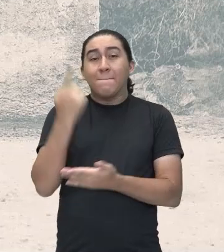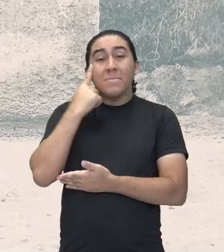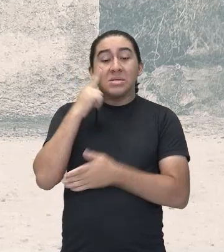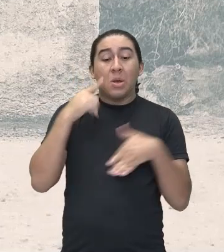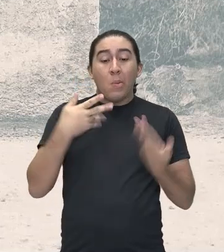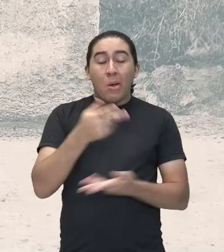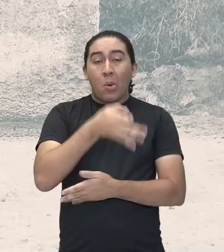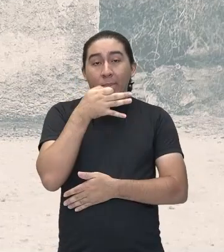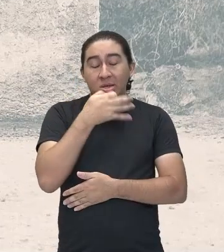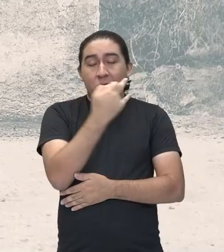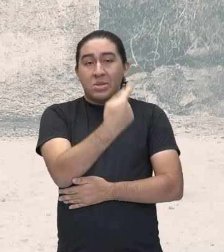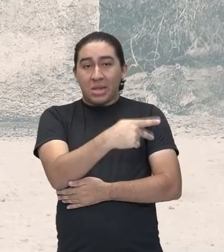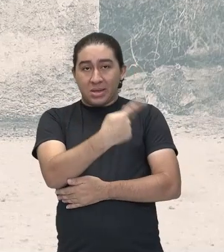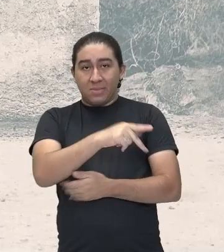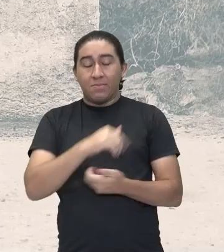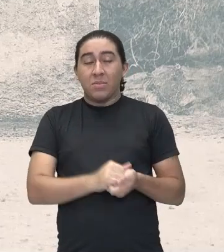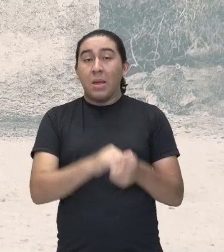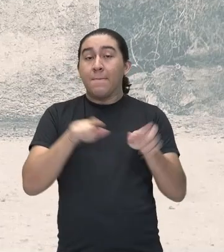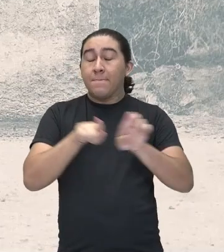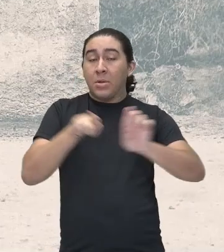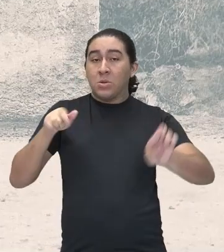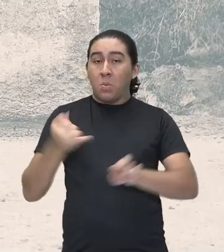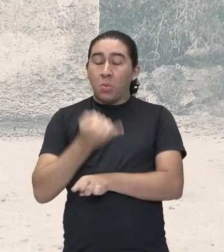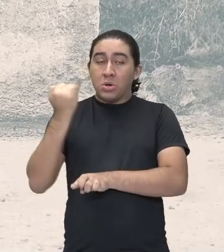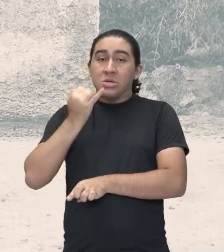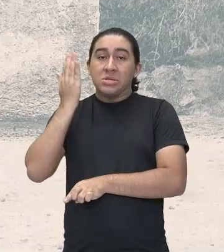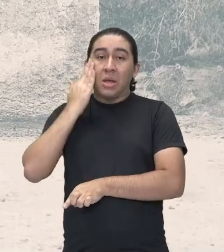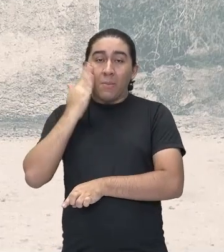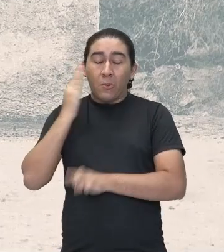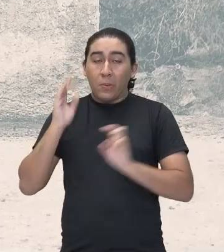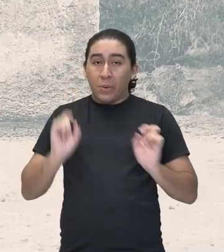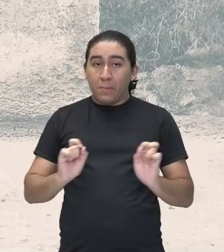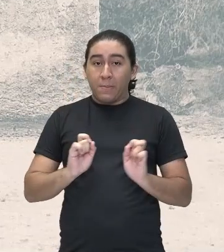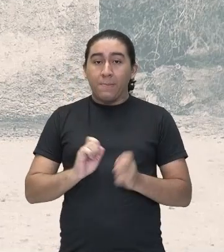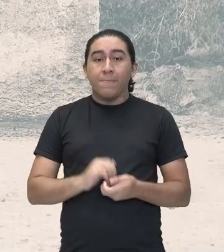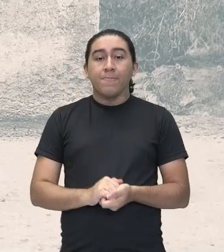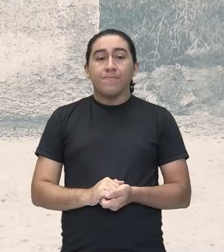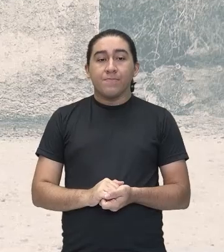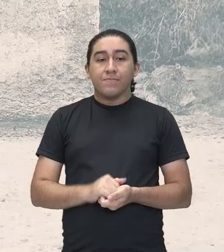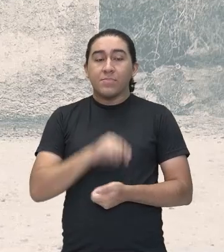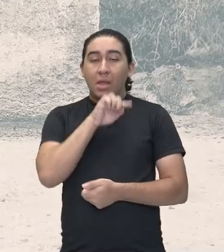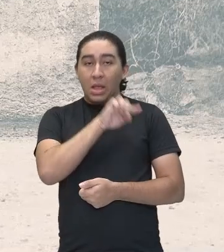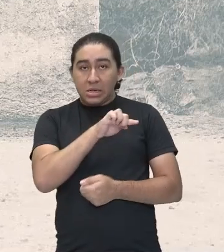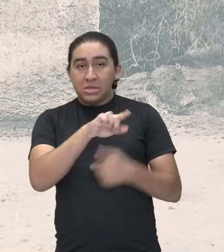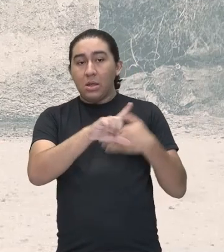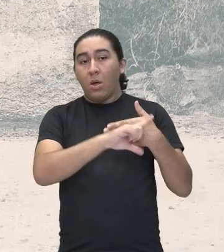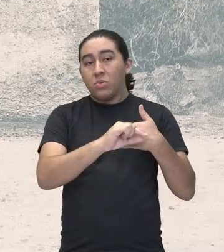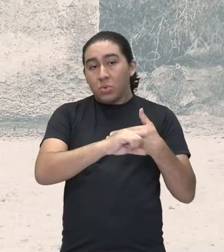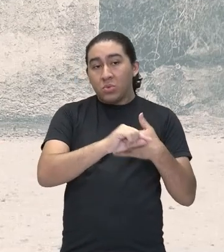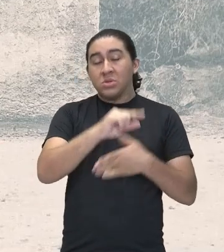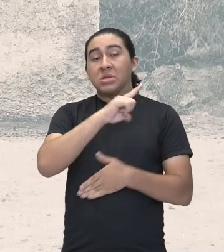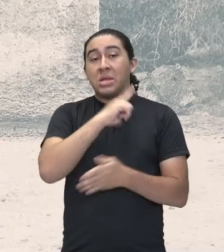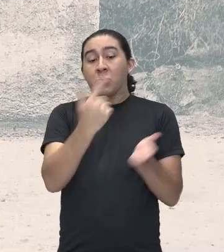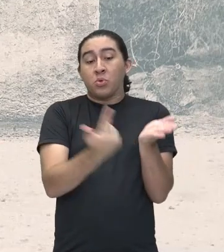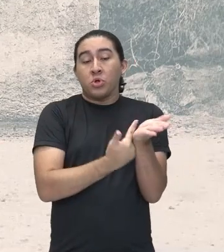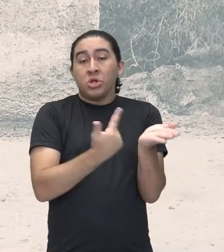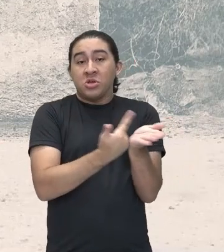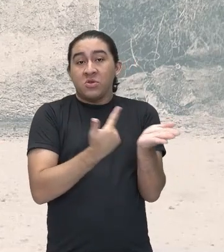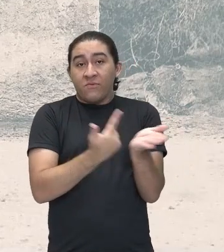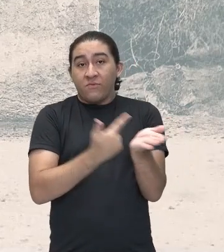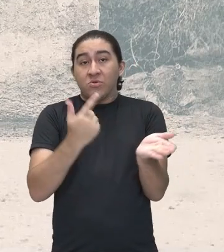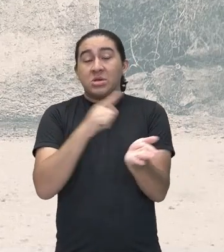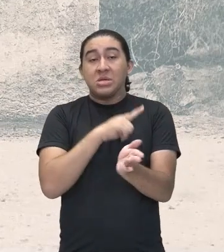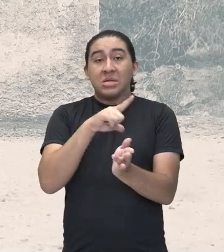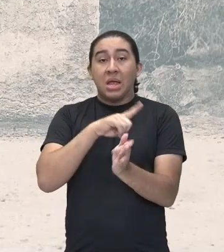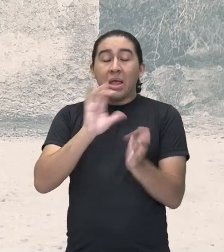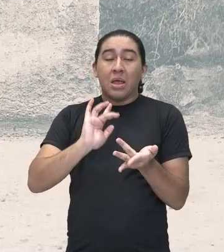Mas é importante perceber que Monteiro Lobato vai trazer uma obra que vai ter um olhar